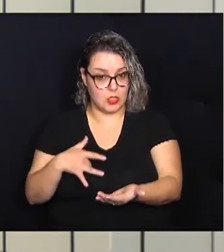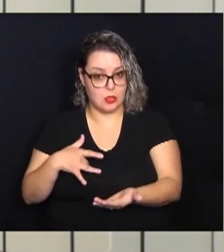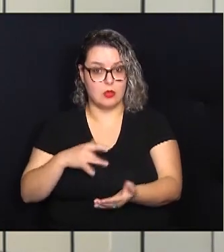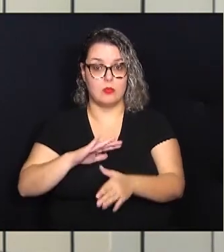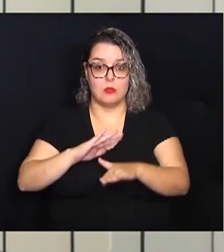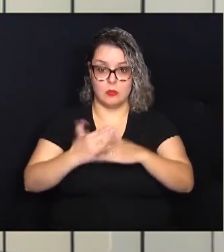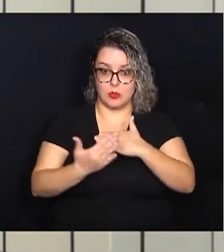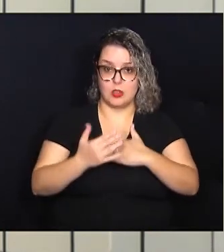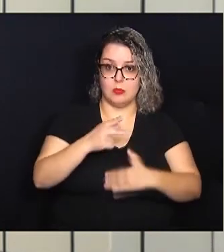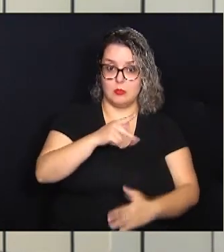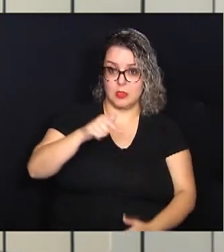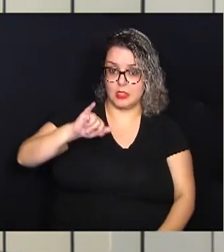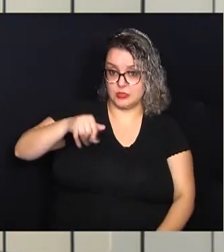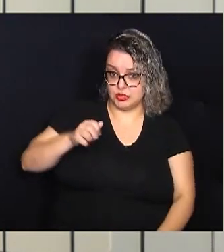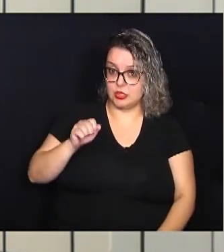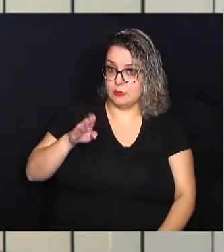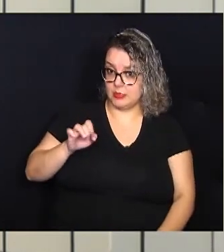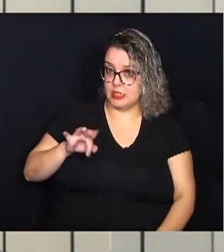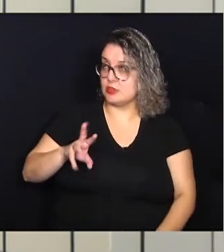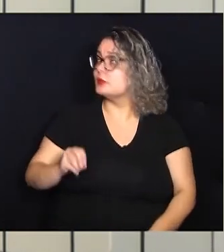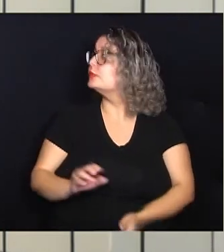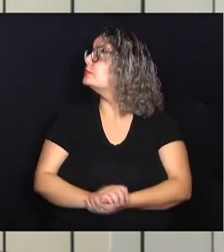bairro Parque Jambeiro.